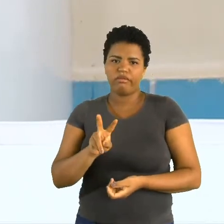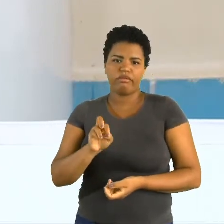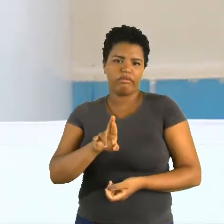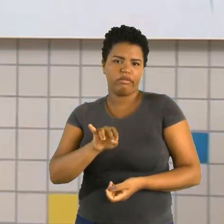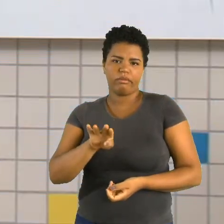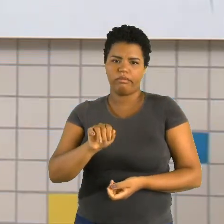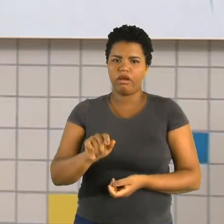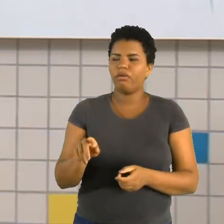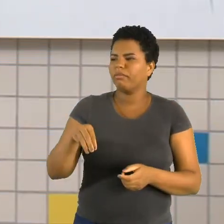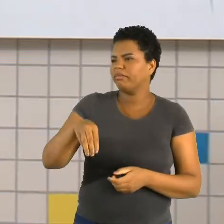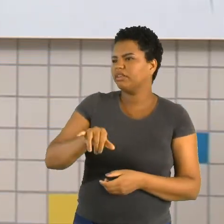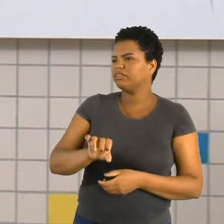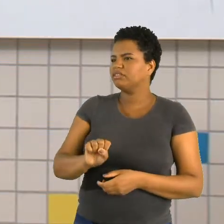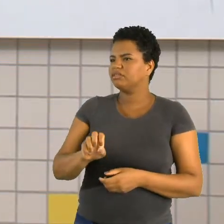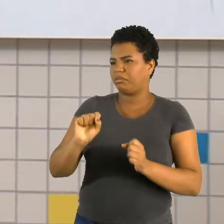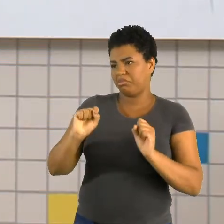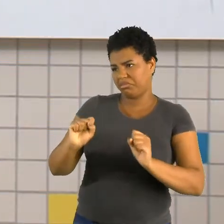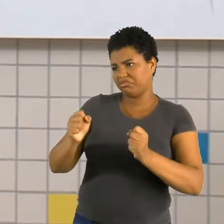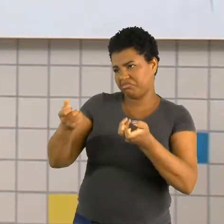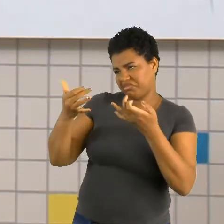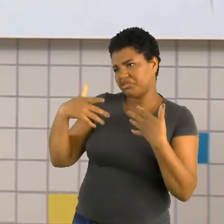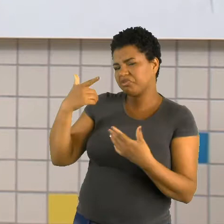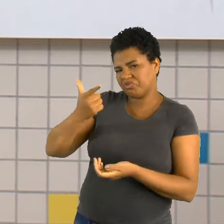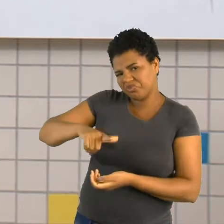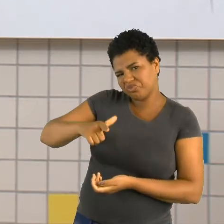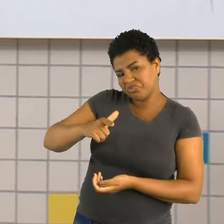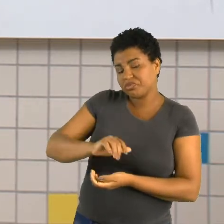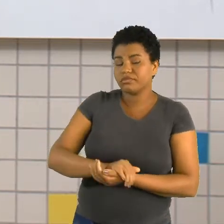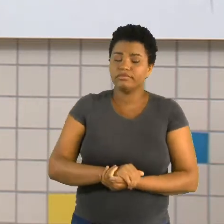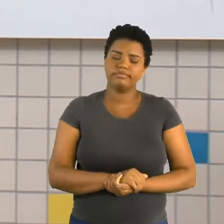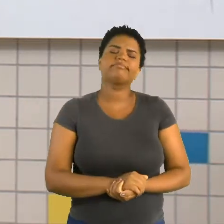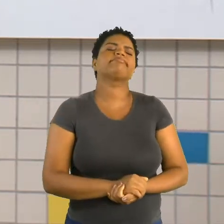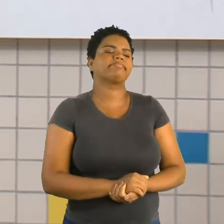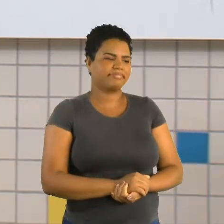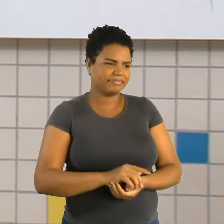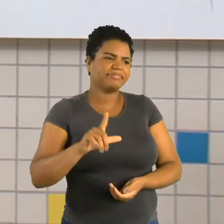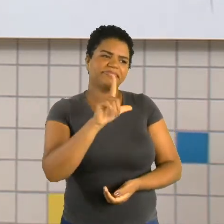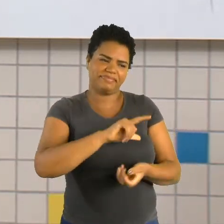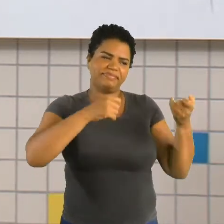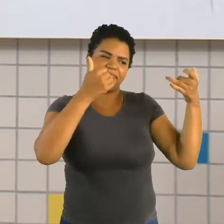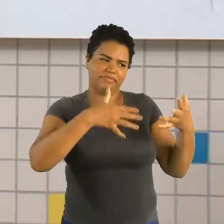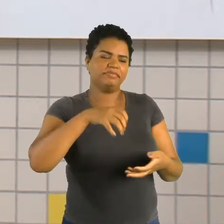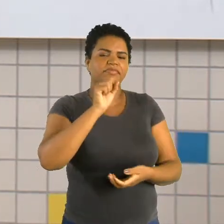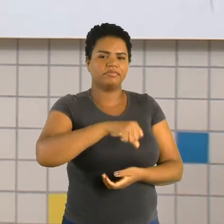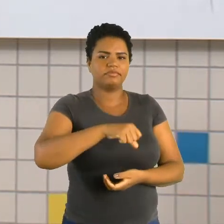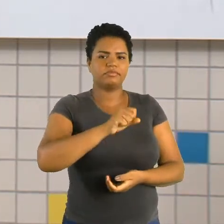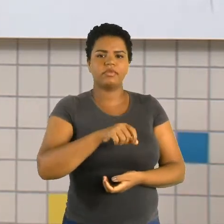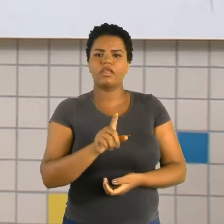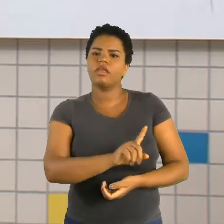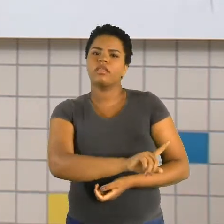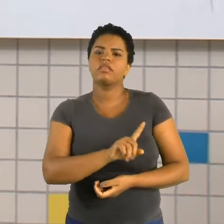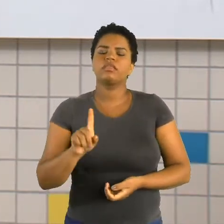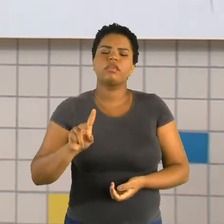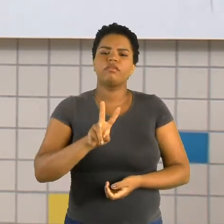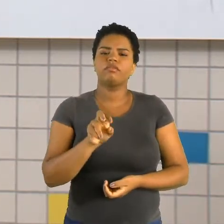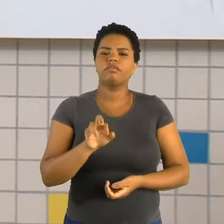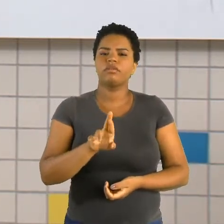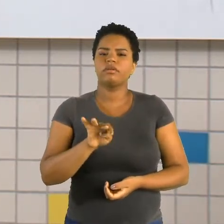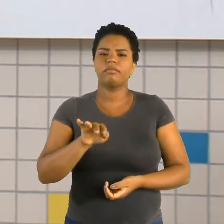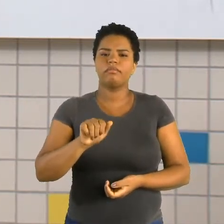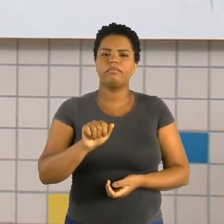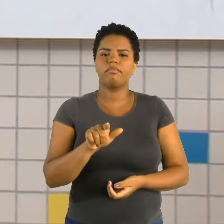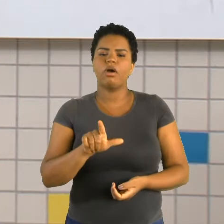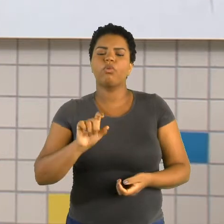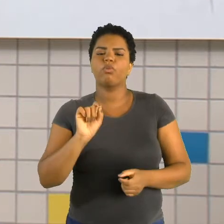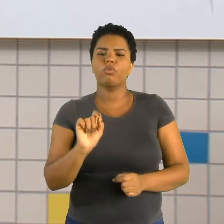novamente? Claro, explico sim. A linguagem não verbal é quando utiliza-se